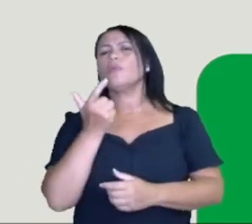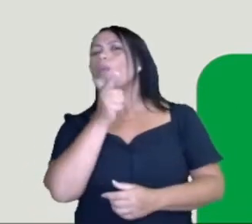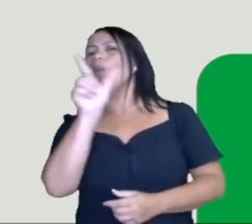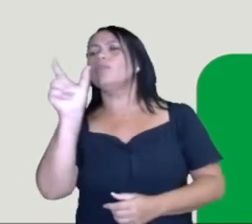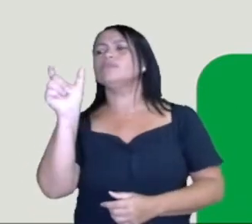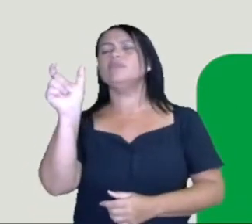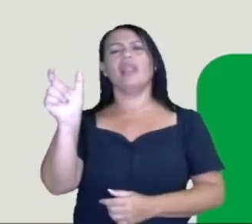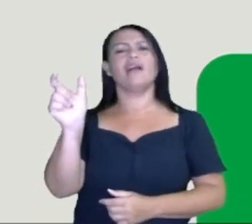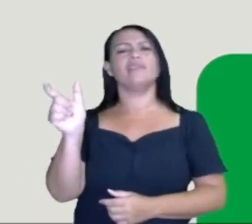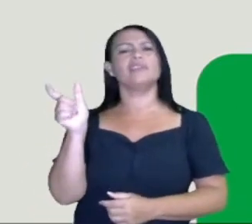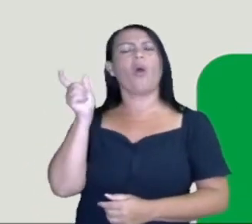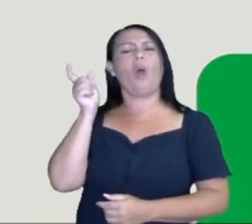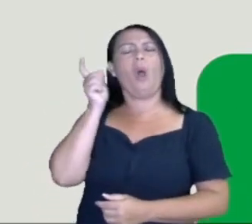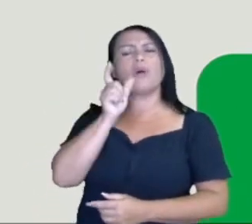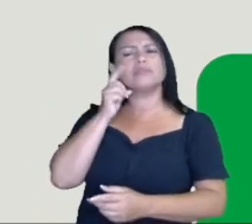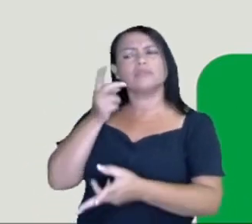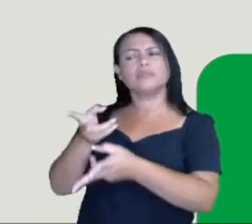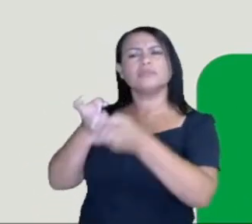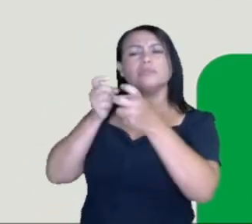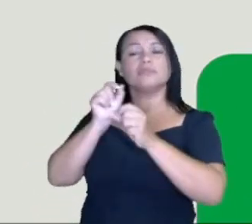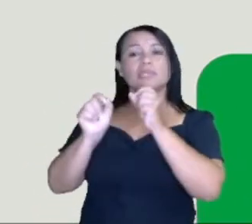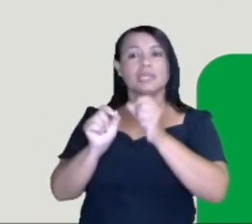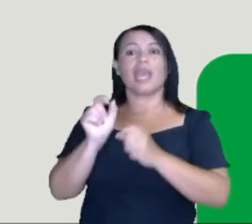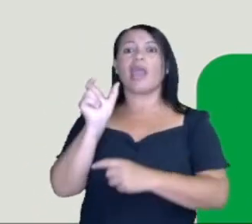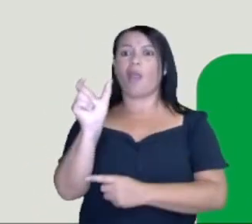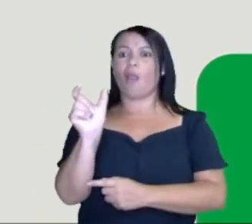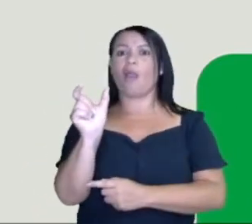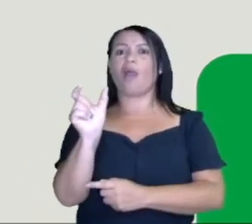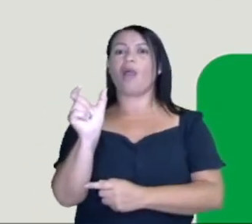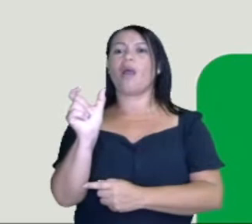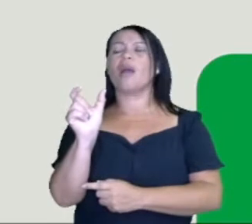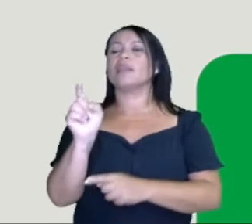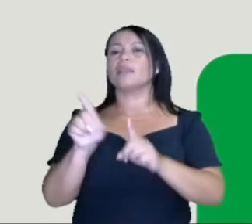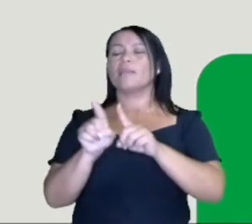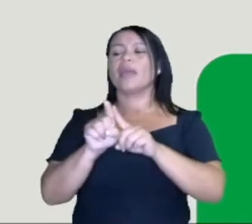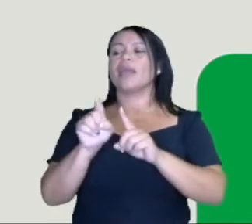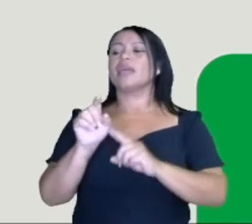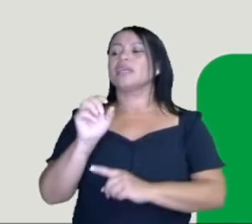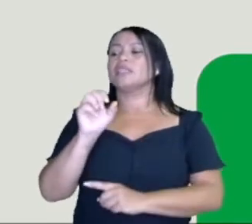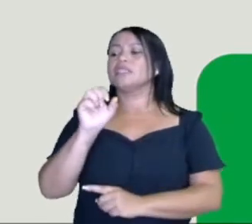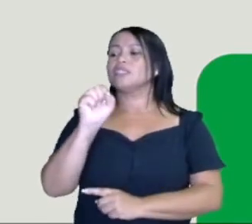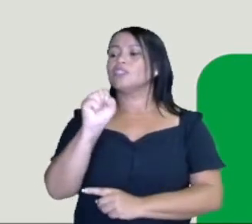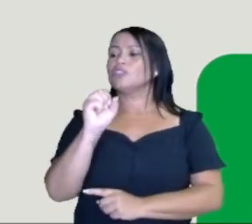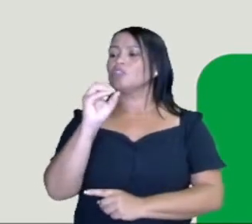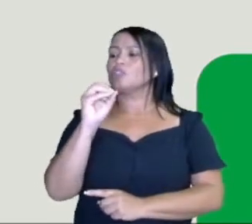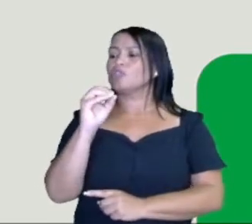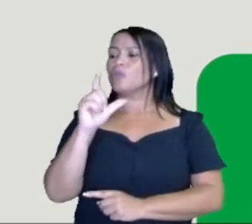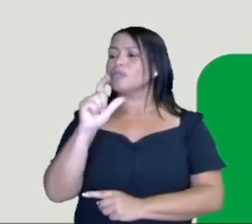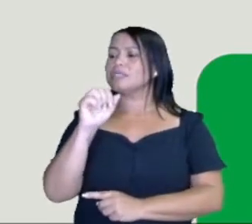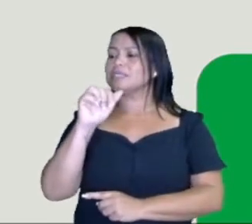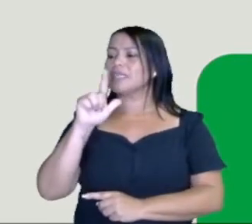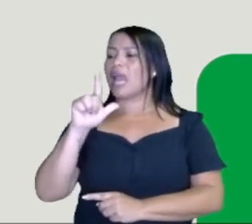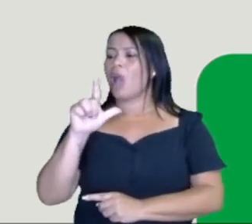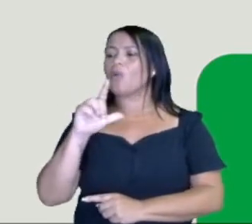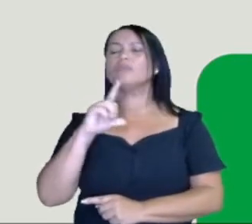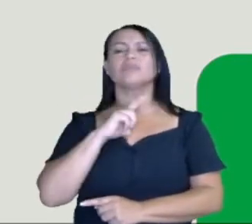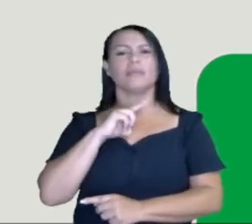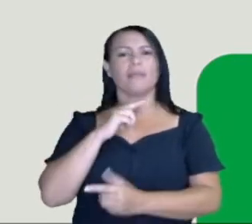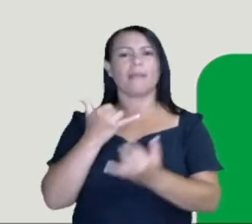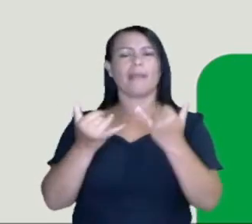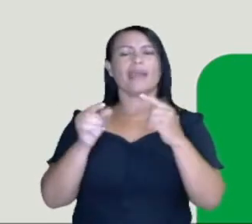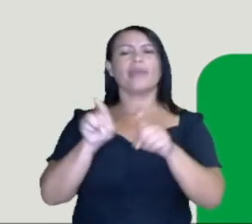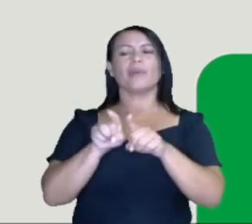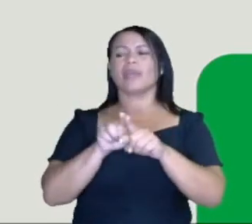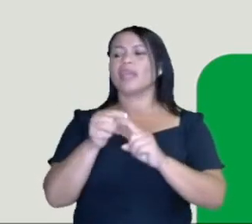conseguimos identificar que é cognata é social, quer dizer social, e